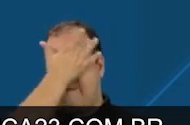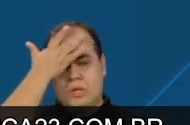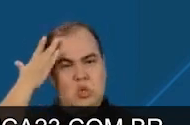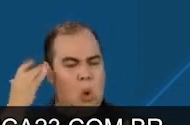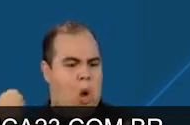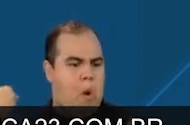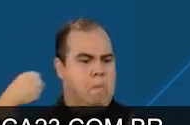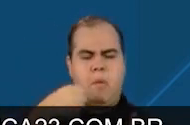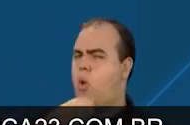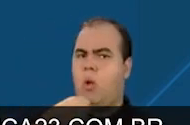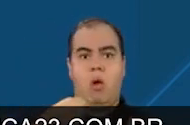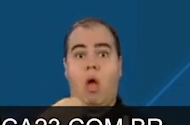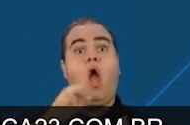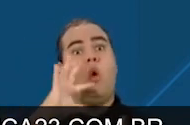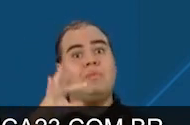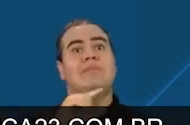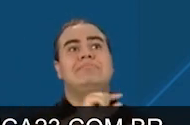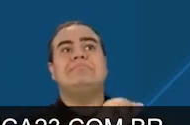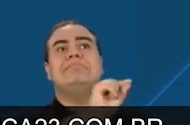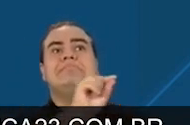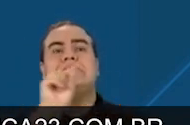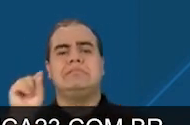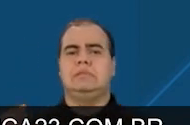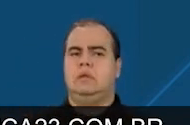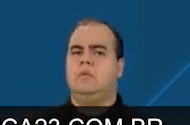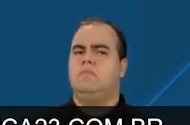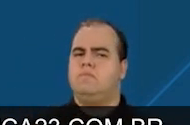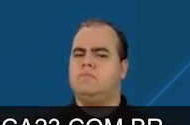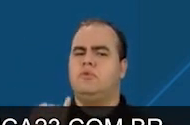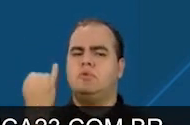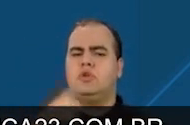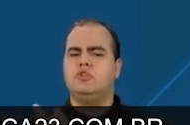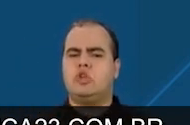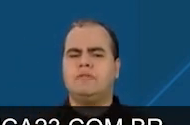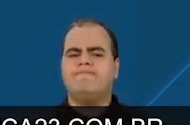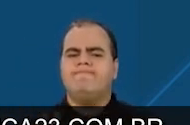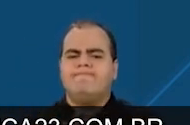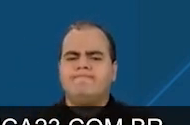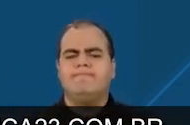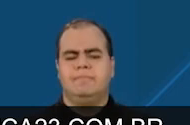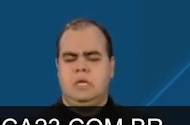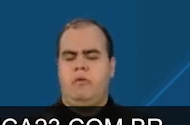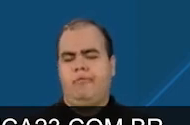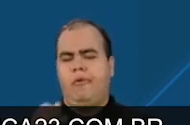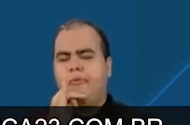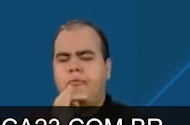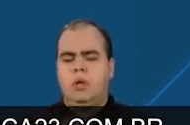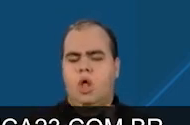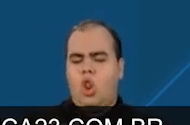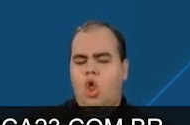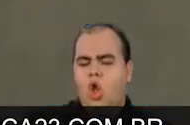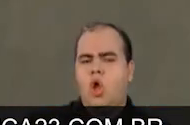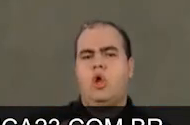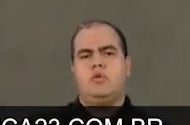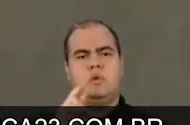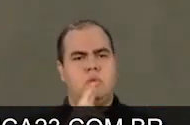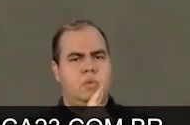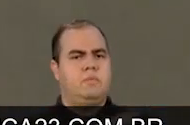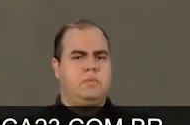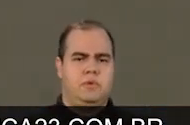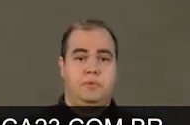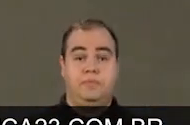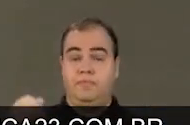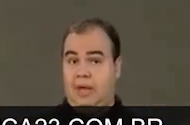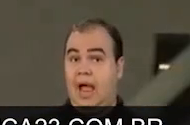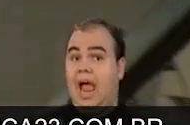acontece em todos os lugares. Daí a importância de se envolver, então, estabelecimentos, entidades do setor privado. Nesta